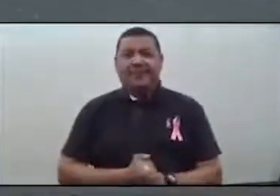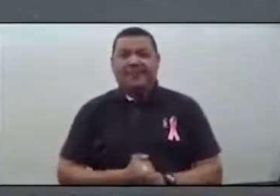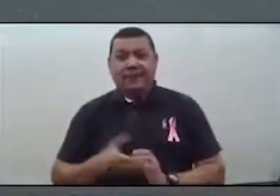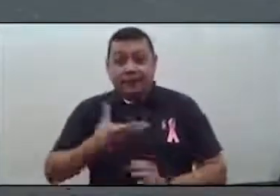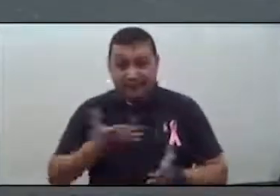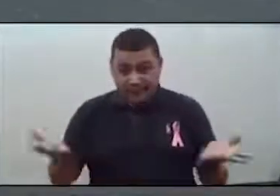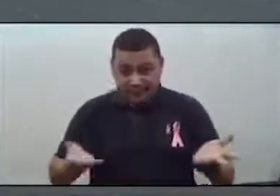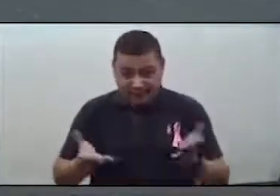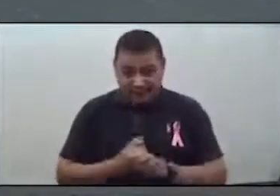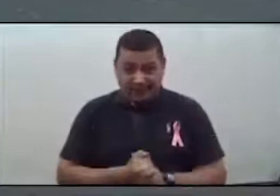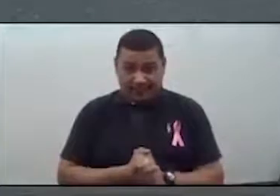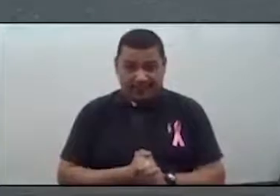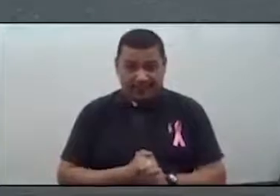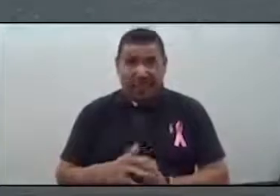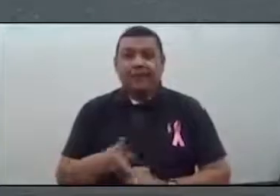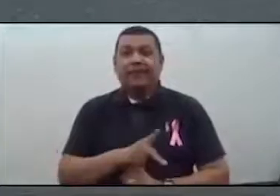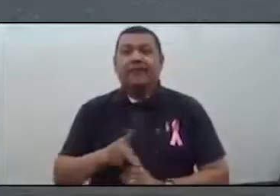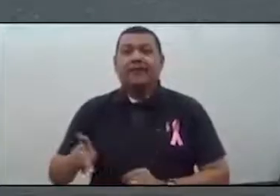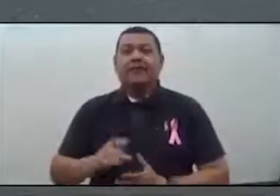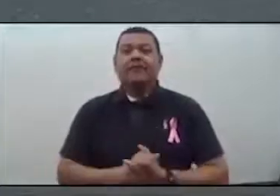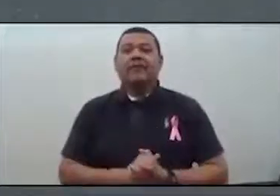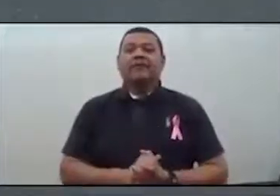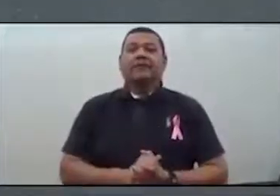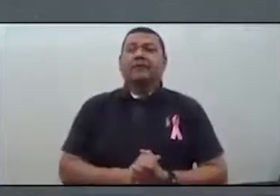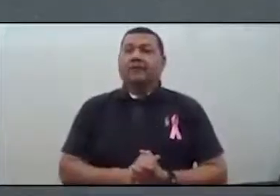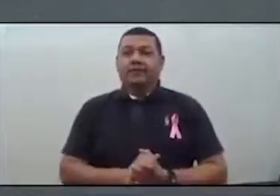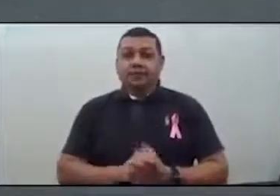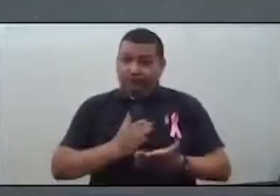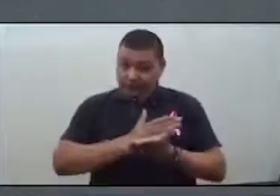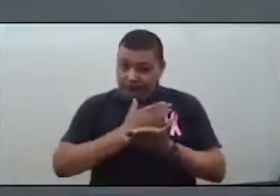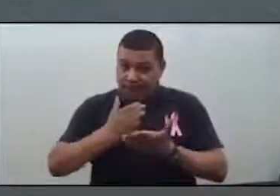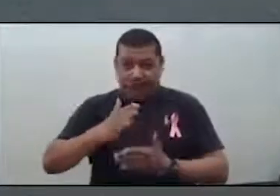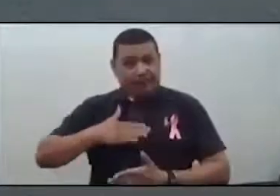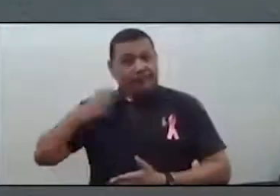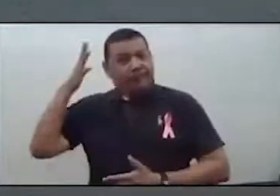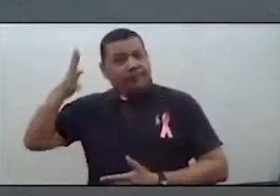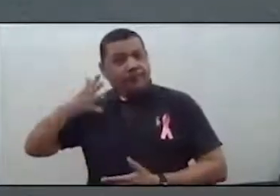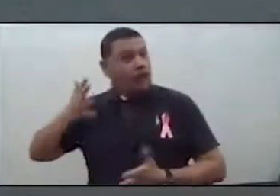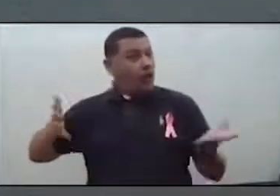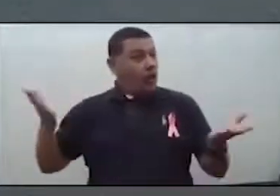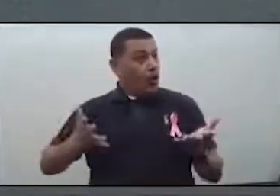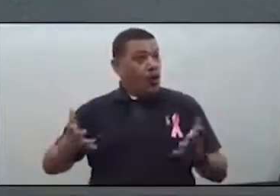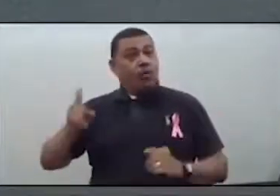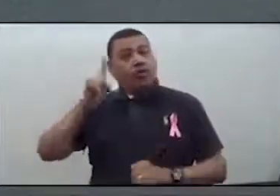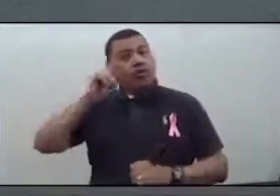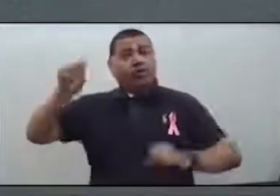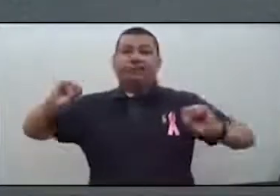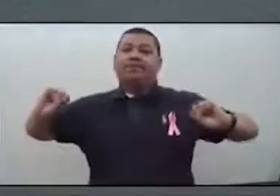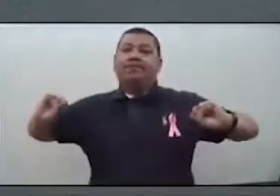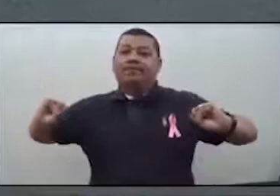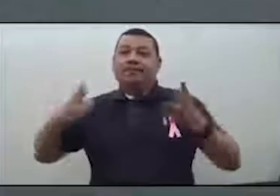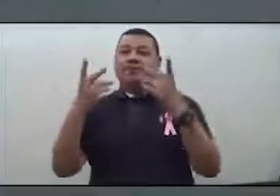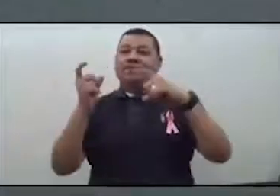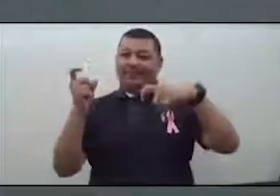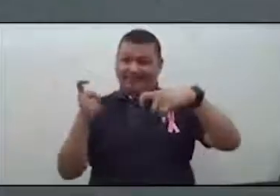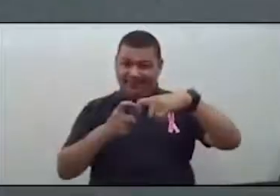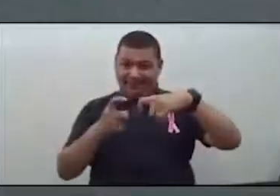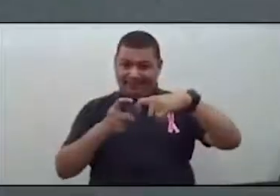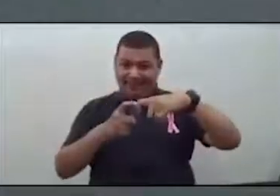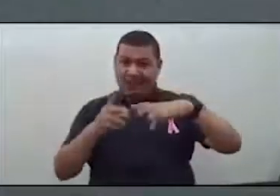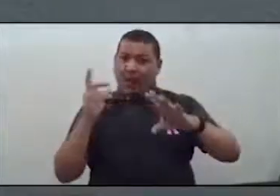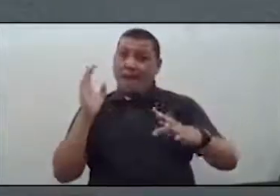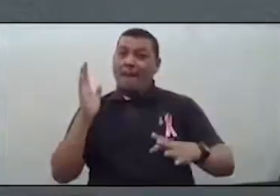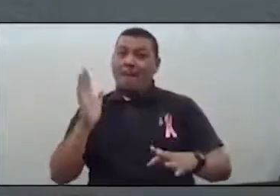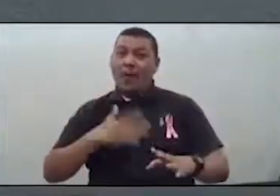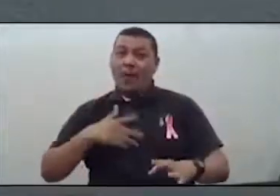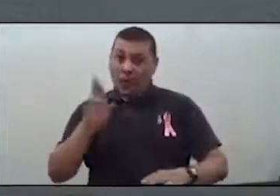Queria aqui, presidente, iniciar meu discurso lembrando que hoje é o dia do médico, né? Então, em nome do meu filho,